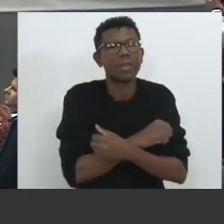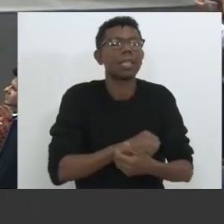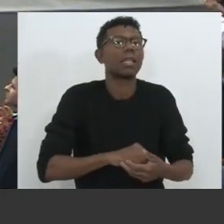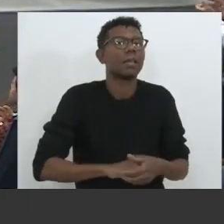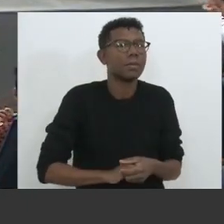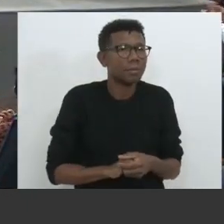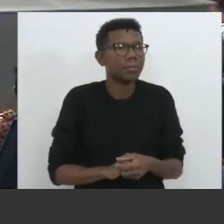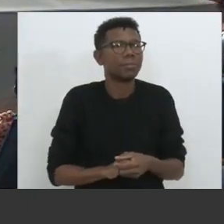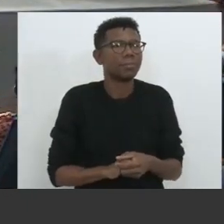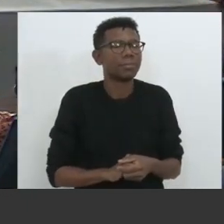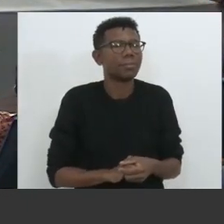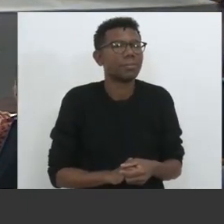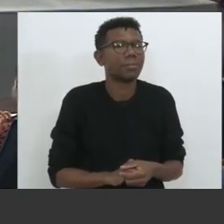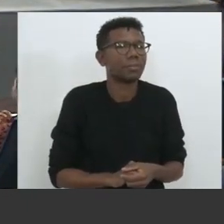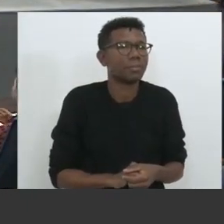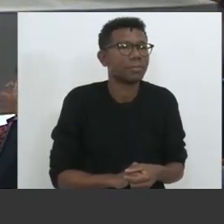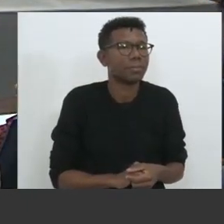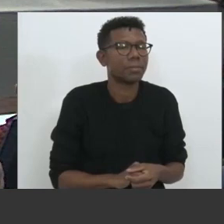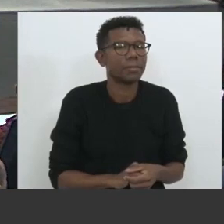abraço